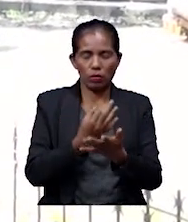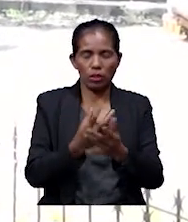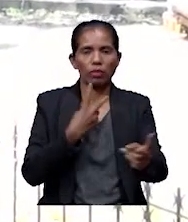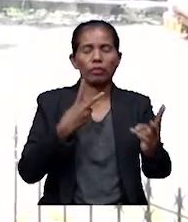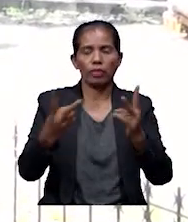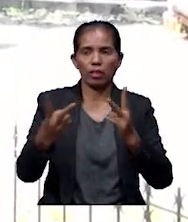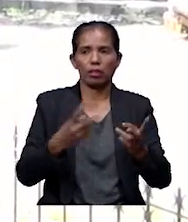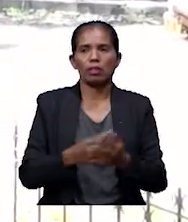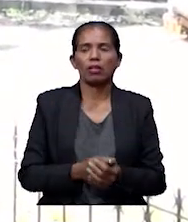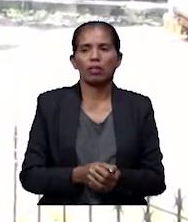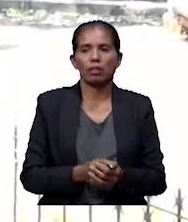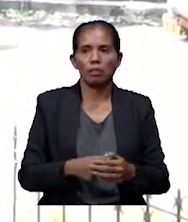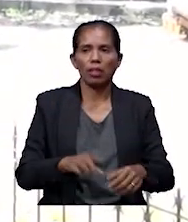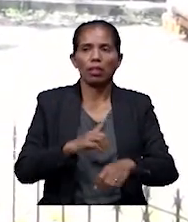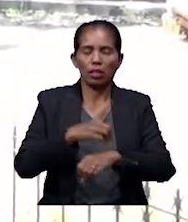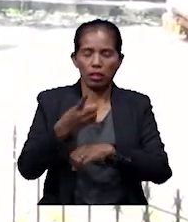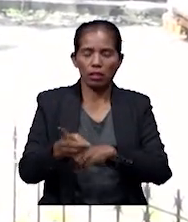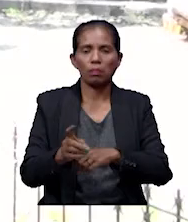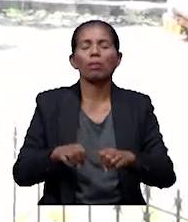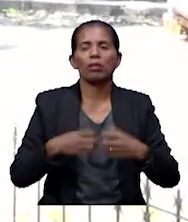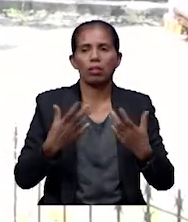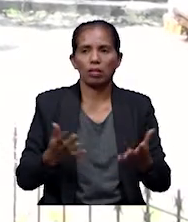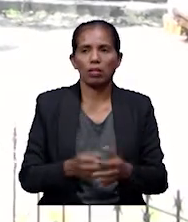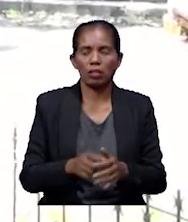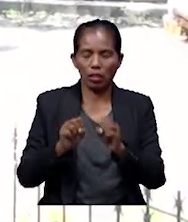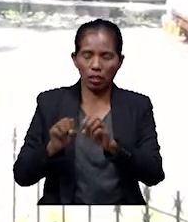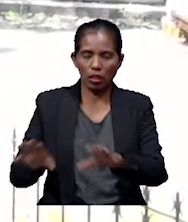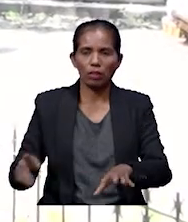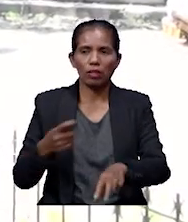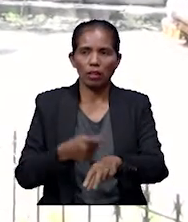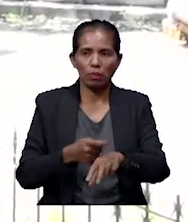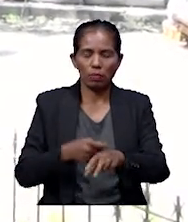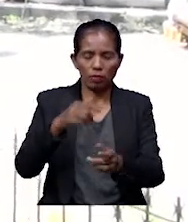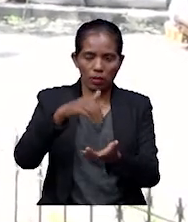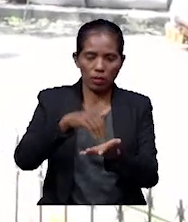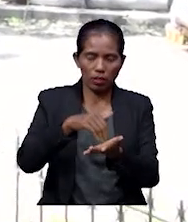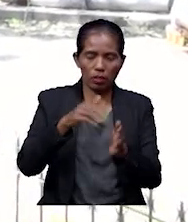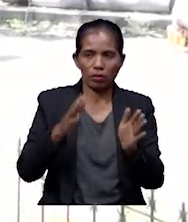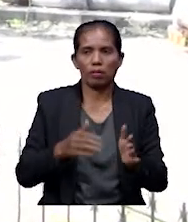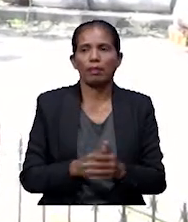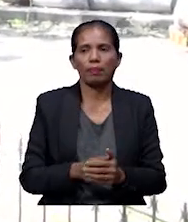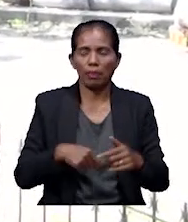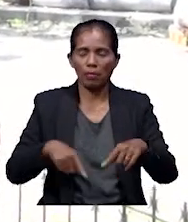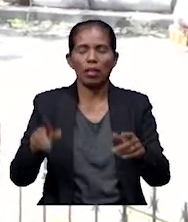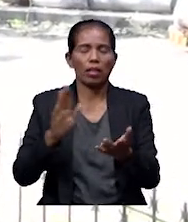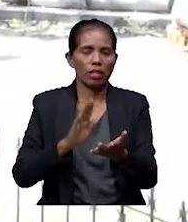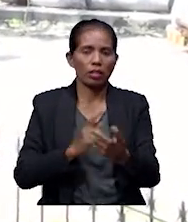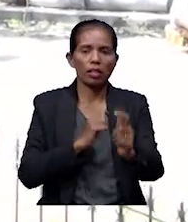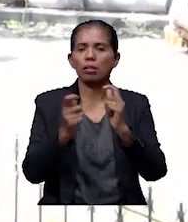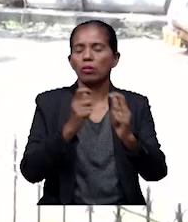agora se ba mag desastre uma tão insa. Pois lá com tempo se ser no estudo. Balu ba transporte lá ia